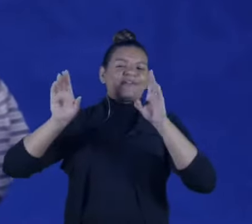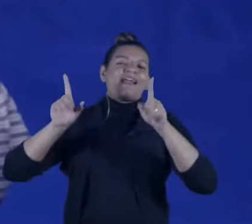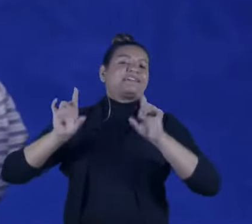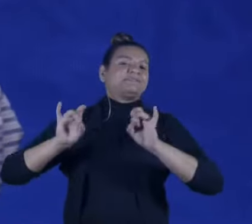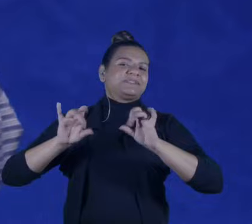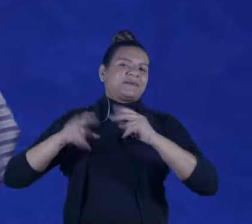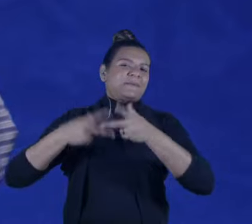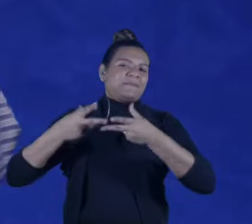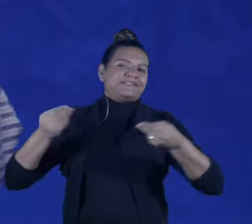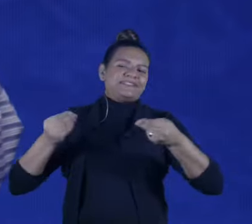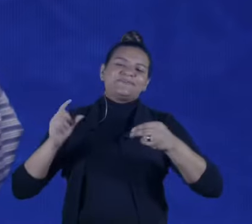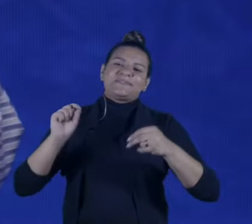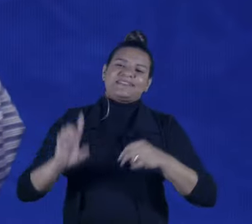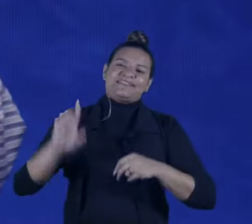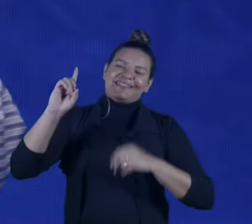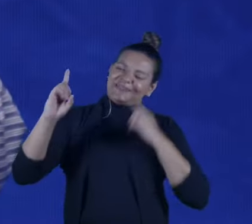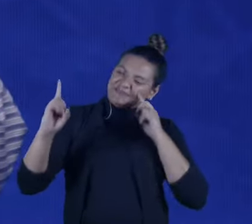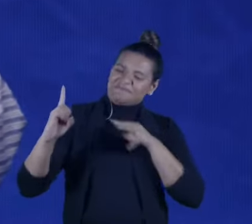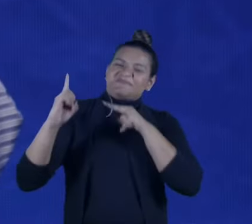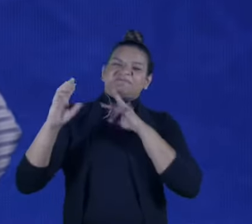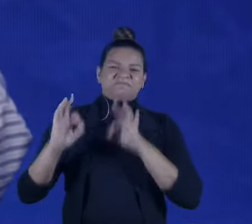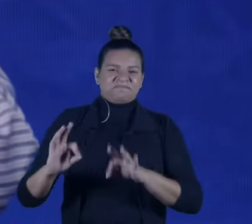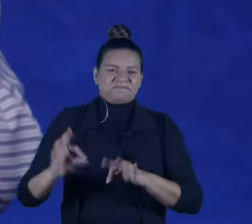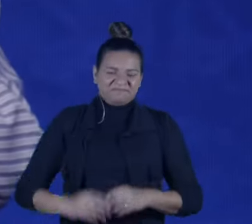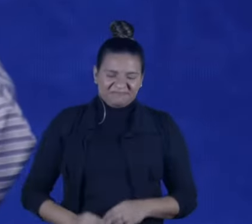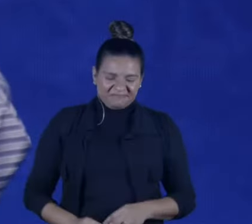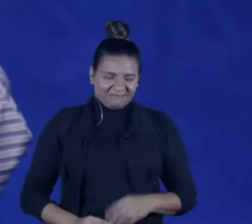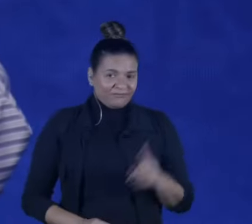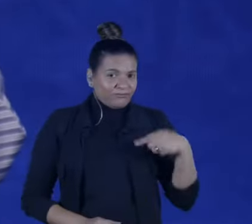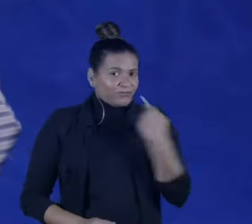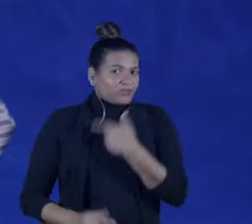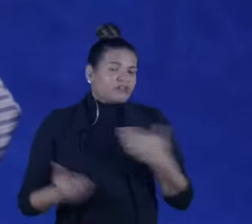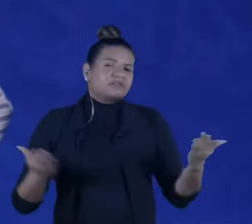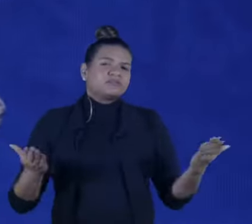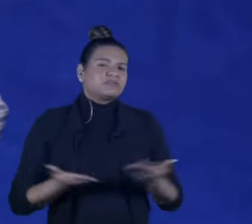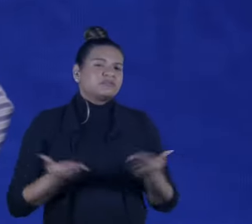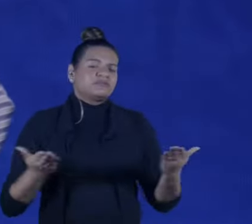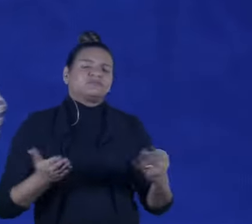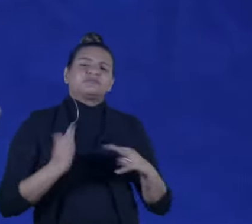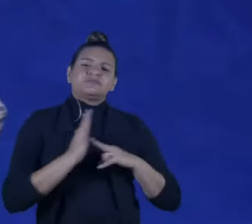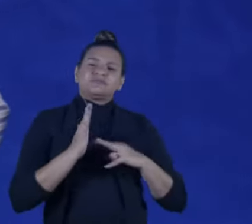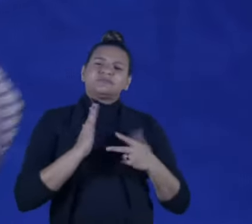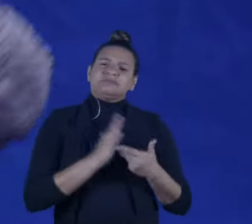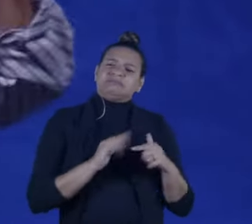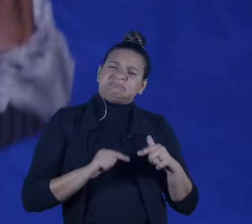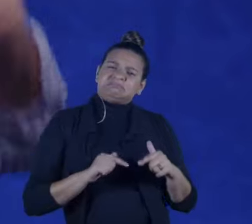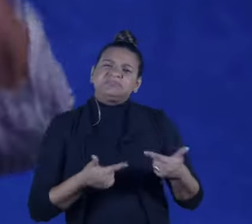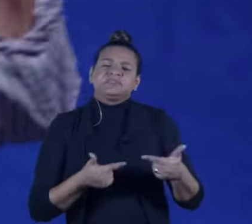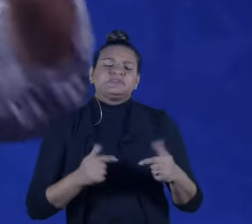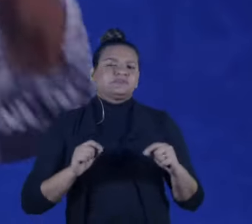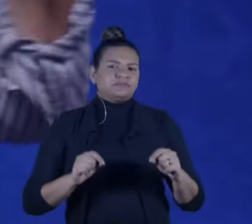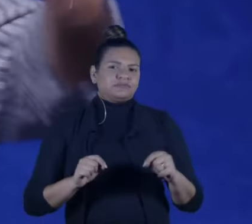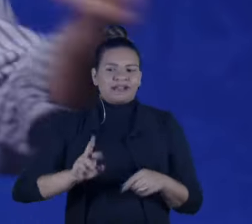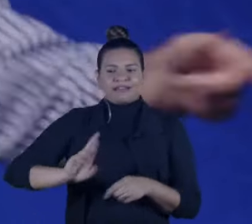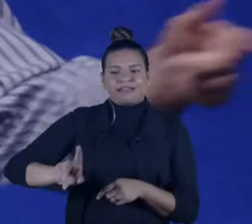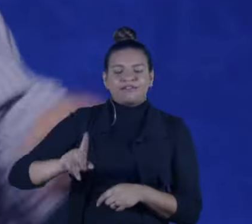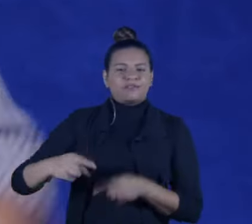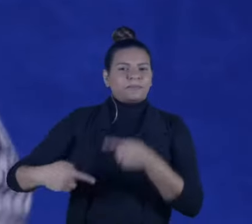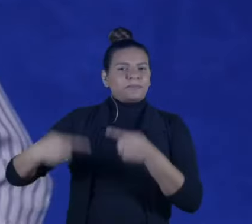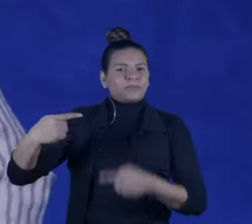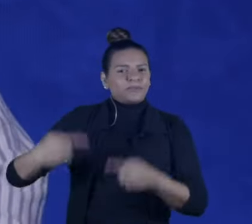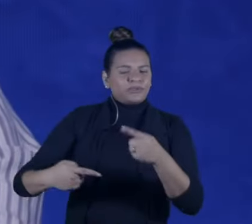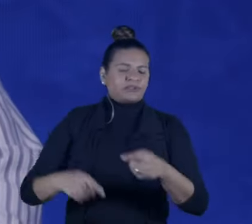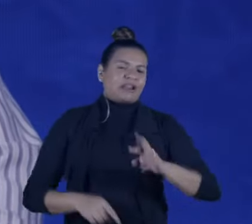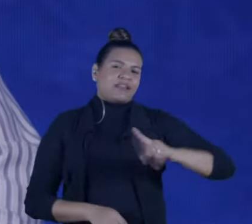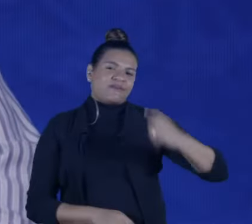é a guerra dos nossos dias. A nossa guerra, muito mais do que uma guerra política, muito mais do que uma